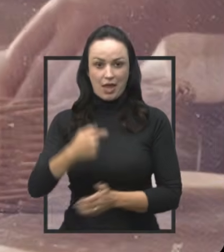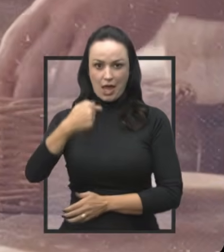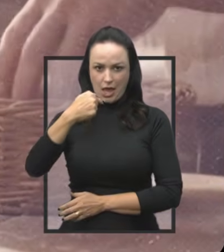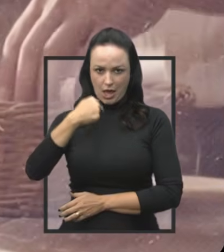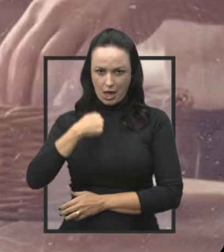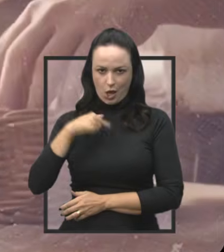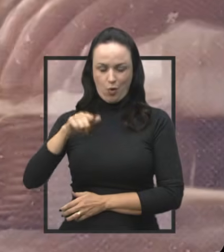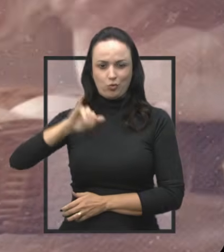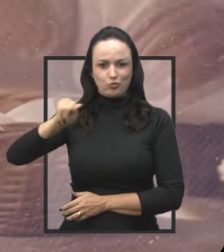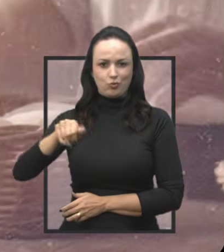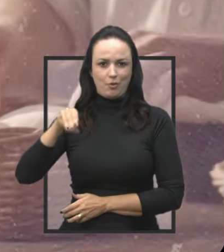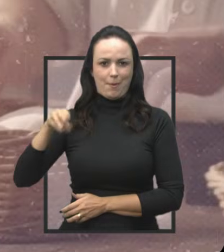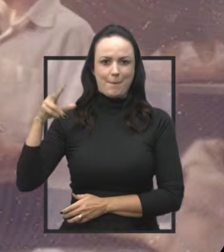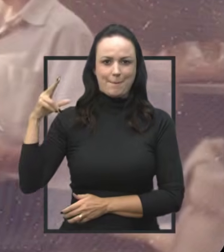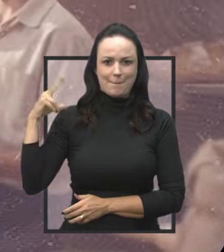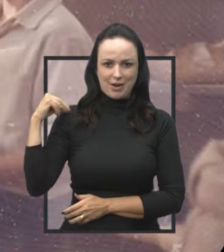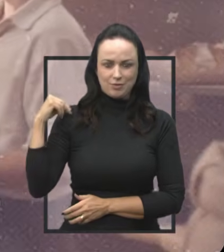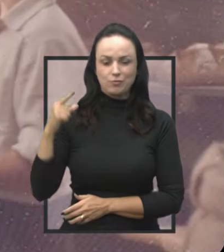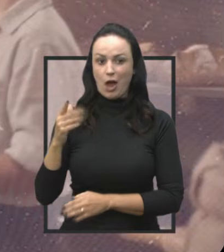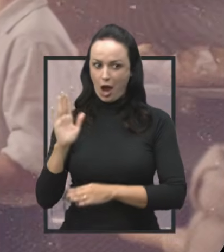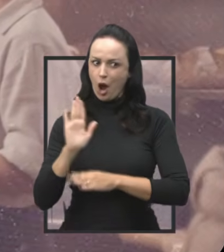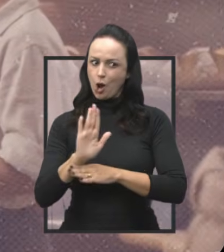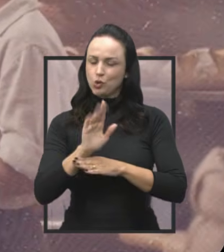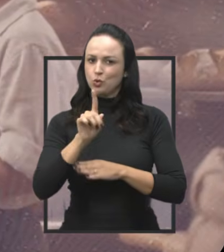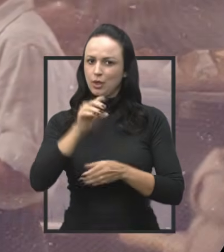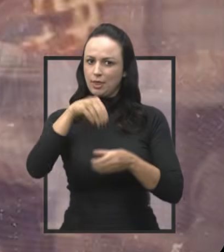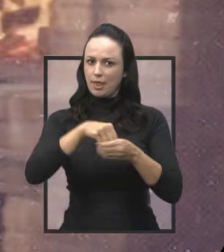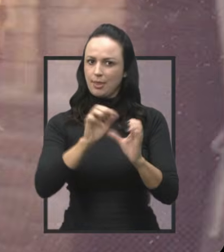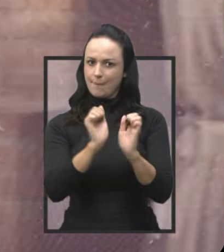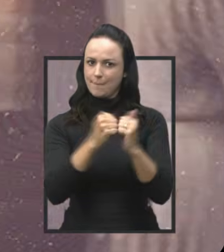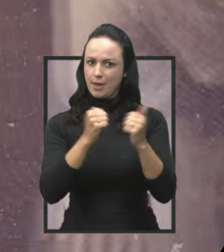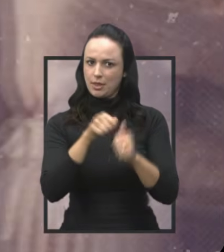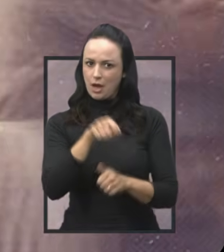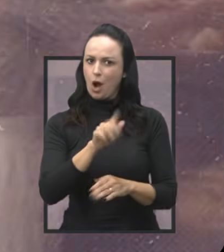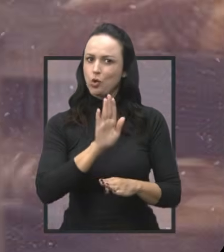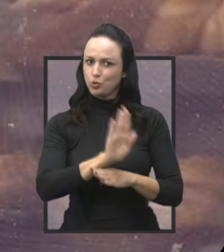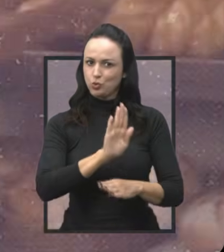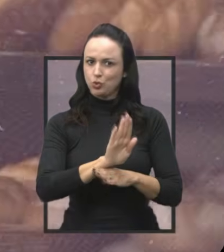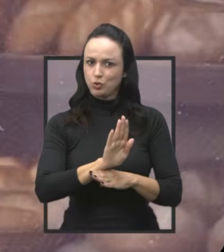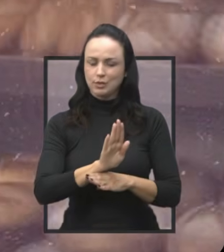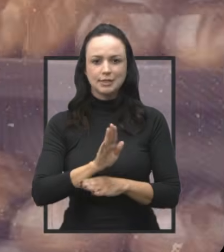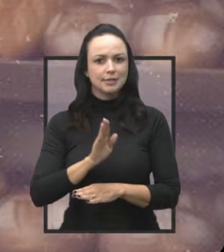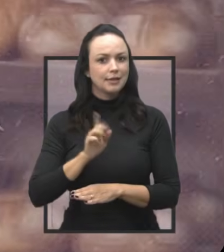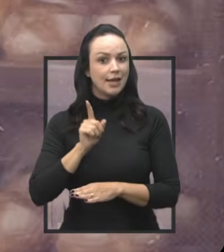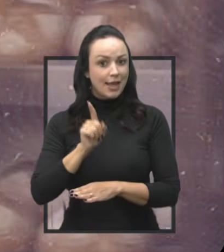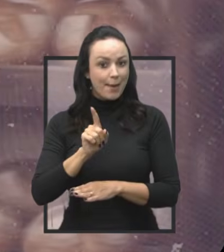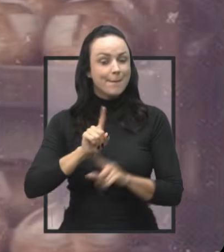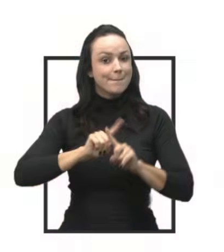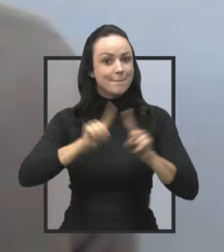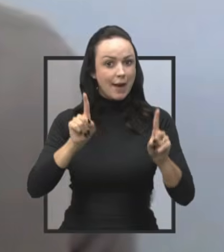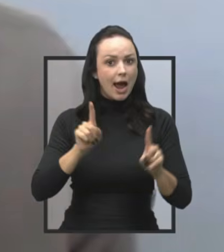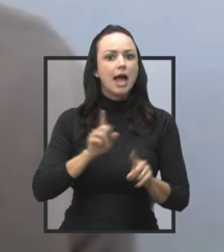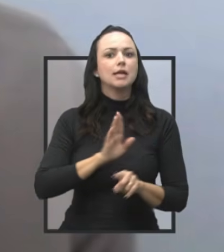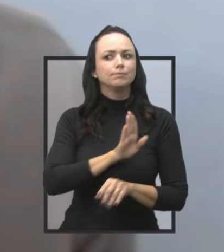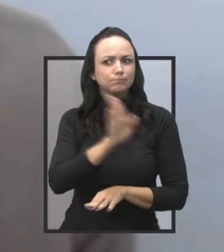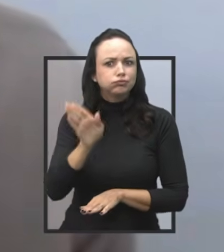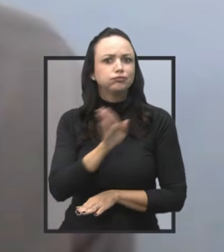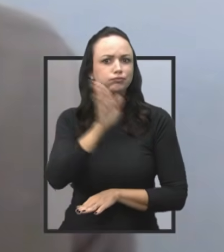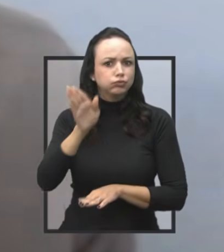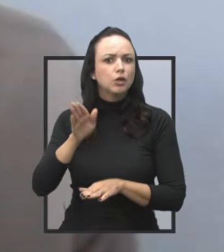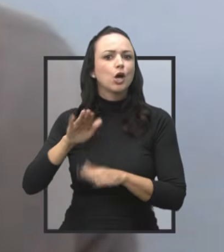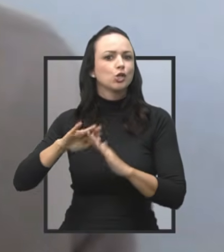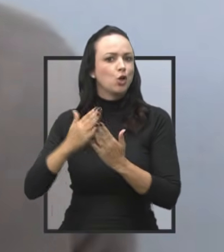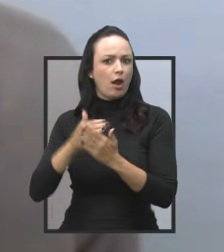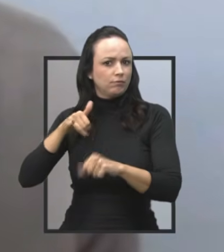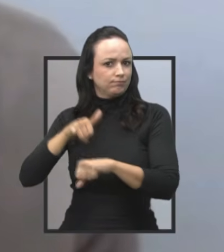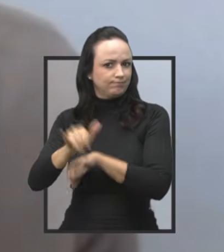Maria, por exemplo, nós ajudávamos na padaria. sem prejudicar a